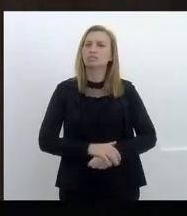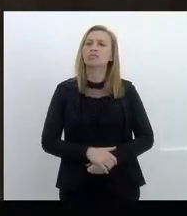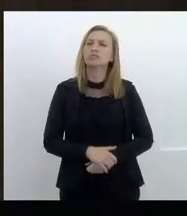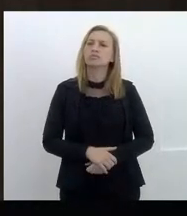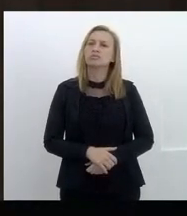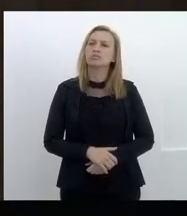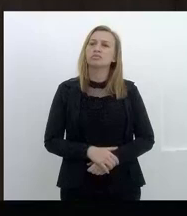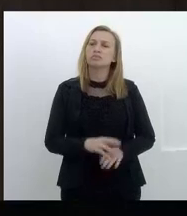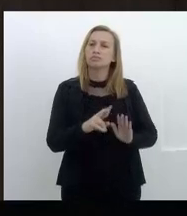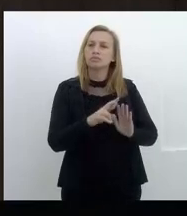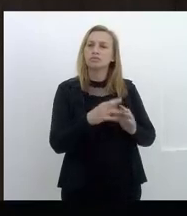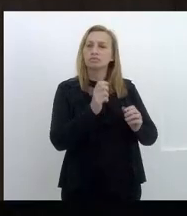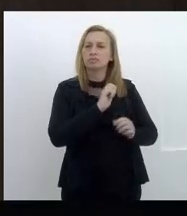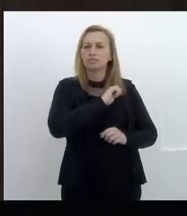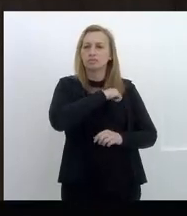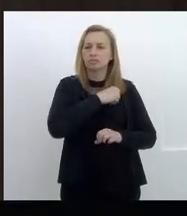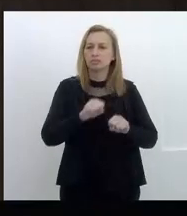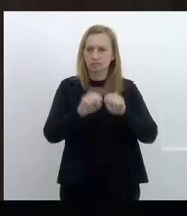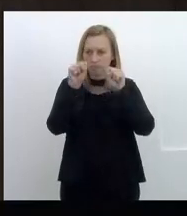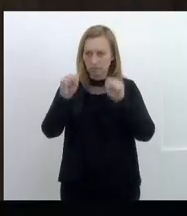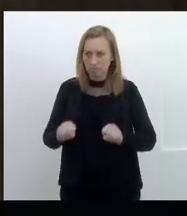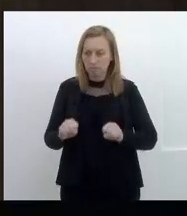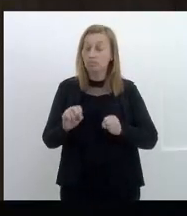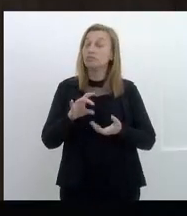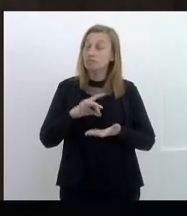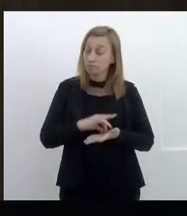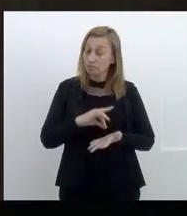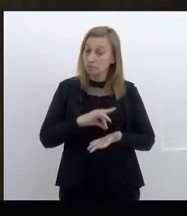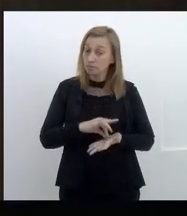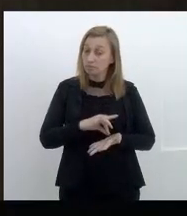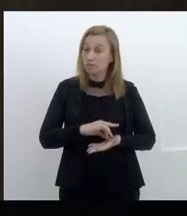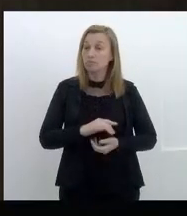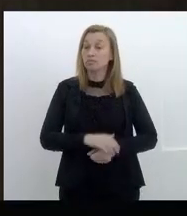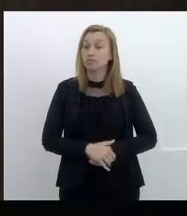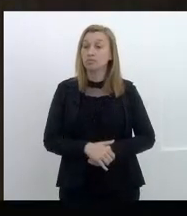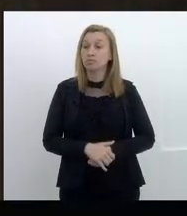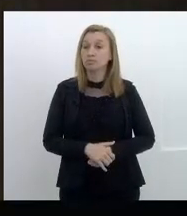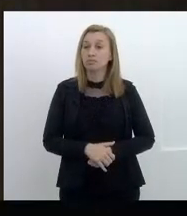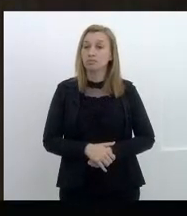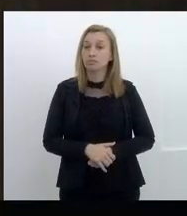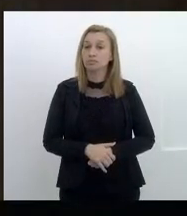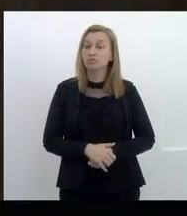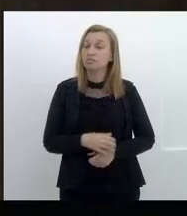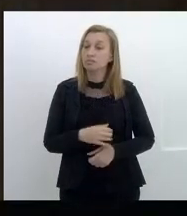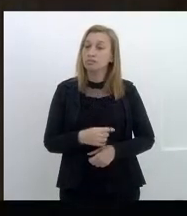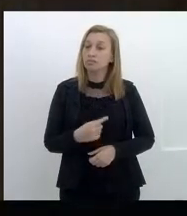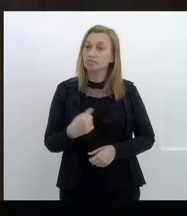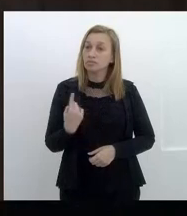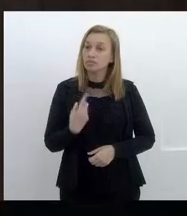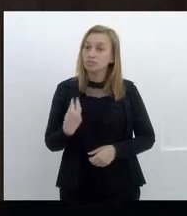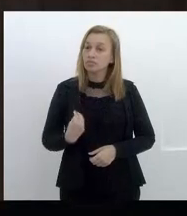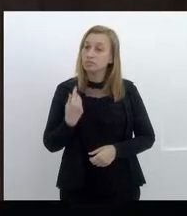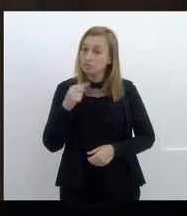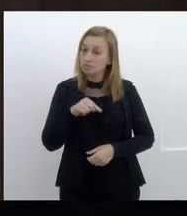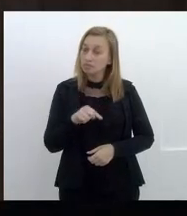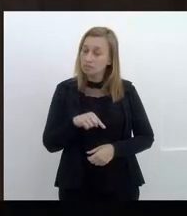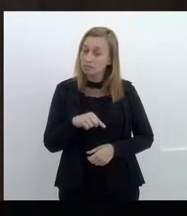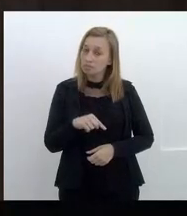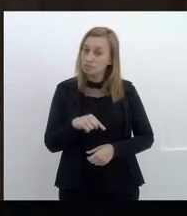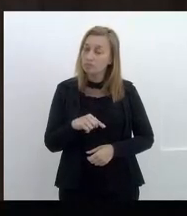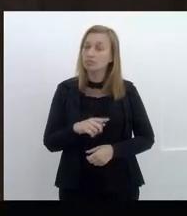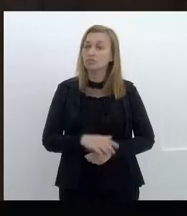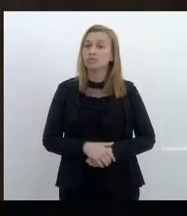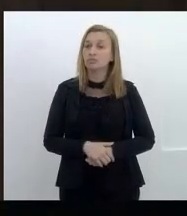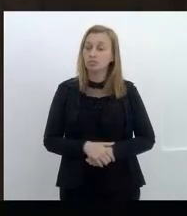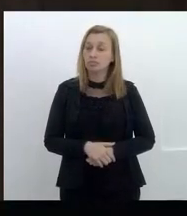do regime de recuperação fiscal na verdade essa é a lógica que aqui estamos por que aqui estamos